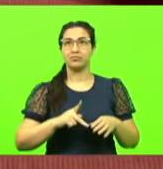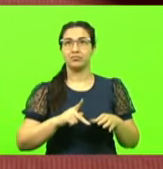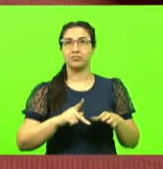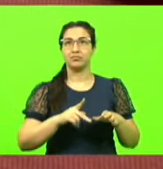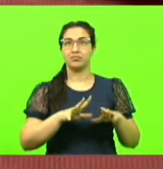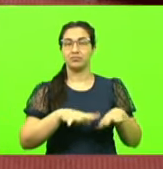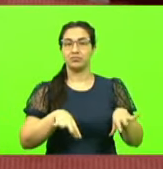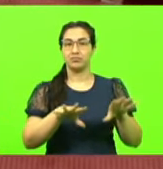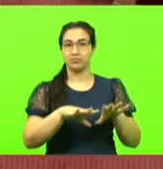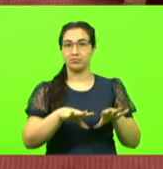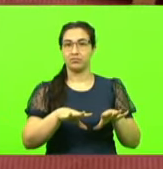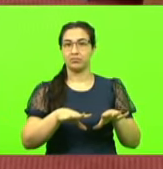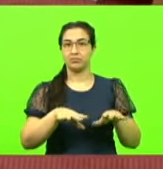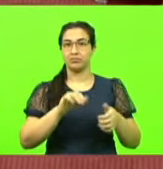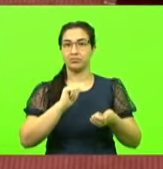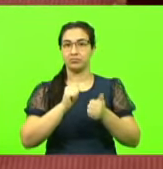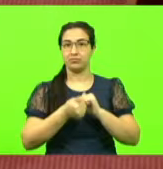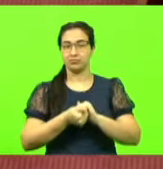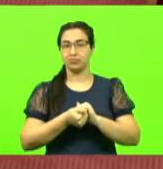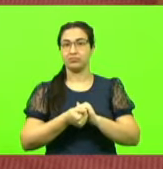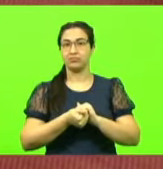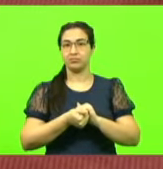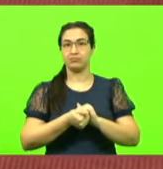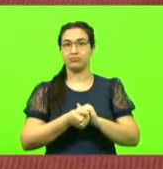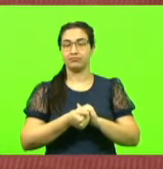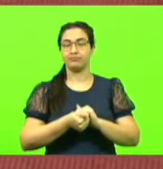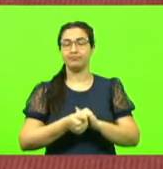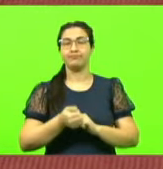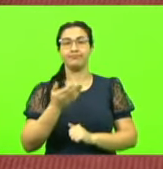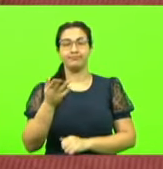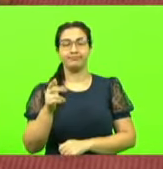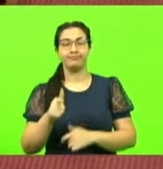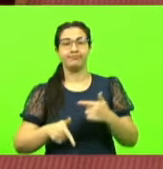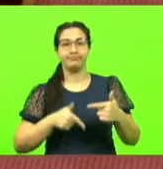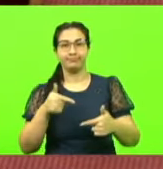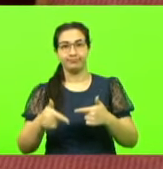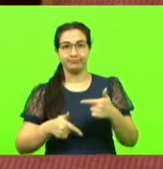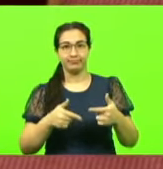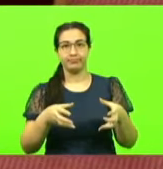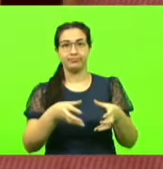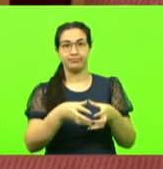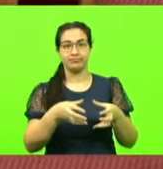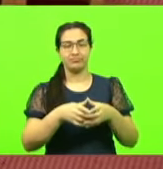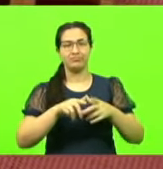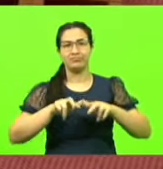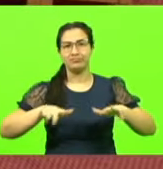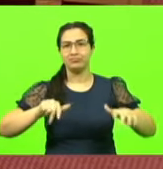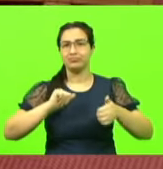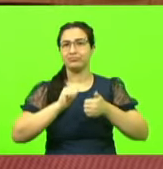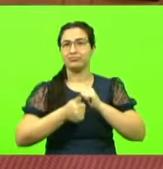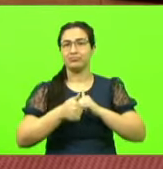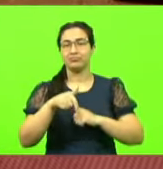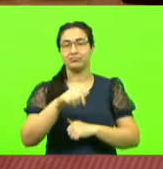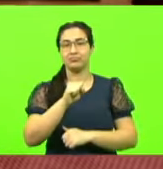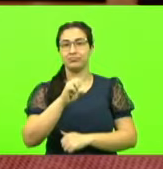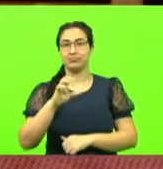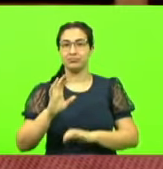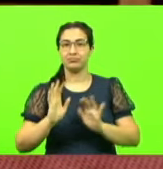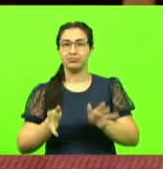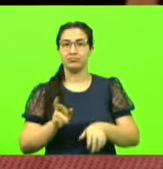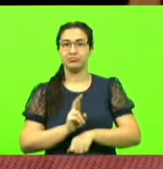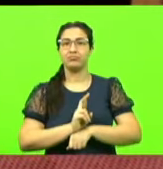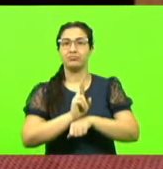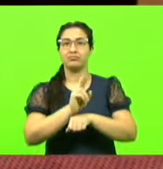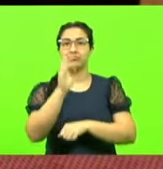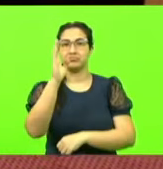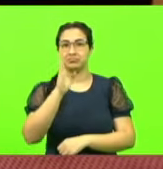aqui presente. Deraldo faz um grande trabalho, e através do trabalho da Federação, vários atletas de Santa Catarina já representaram o Brasil